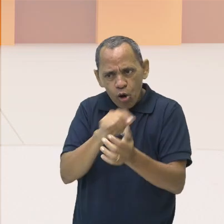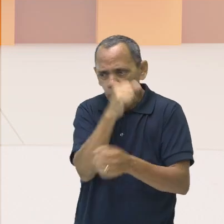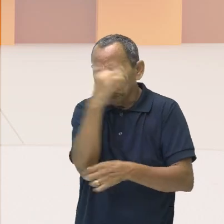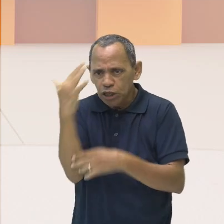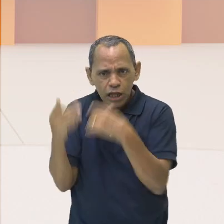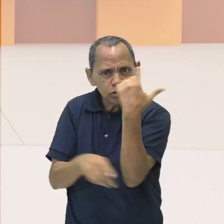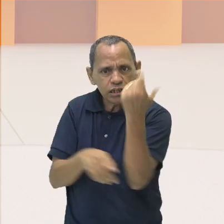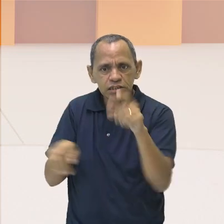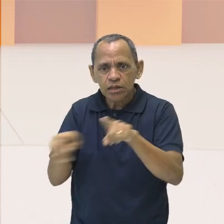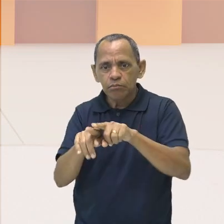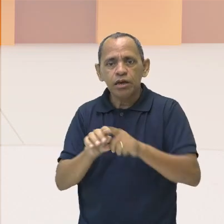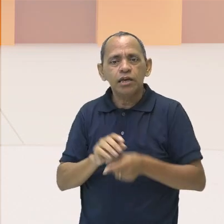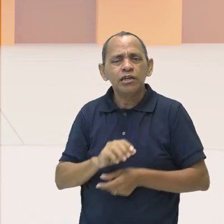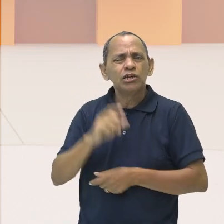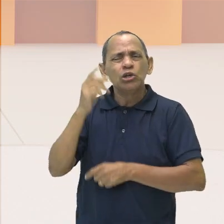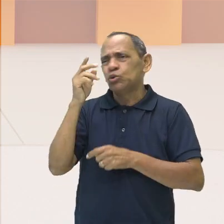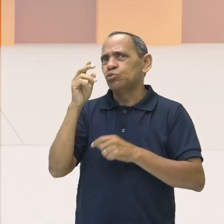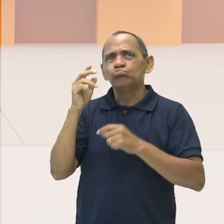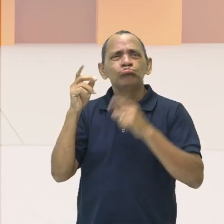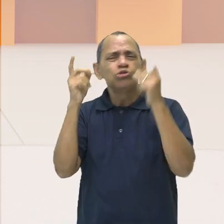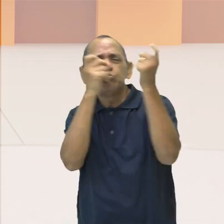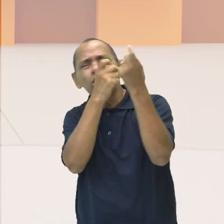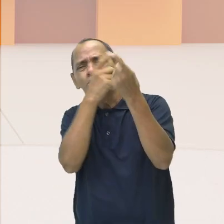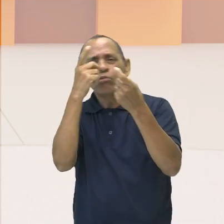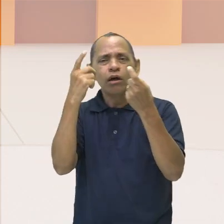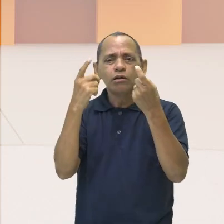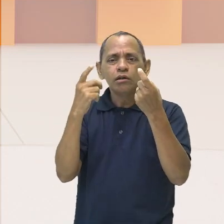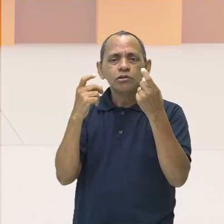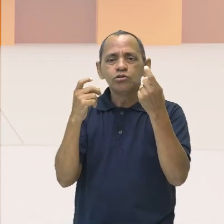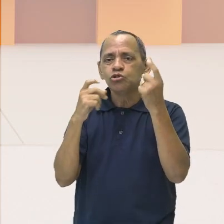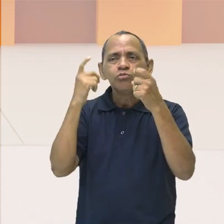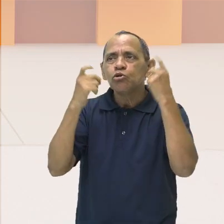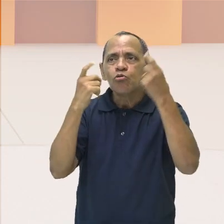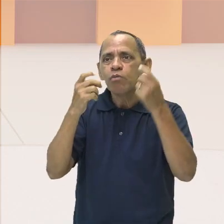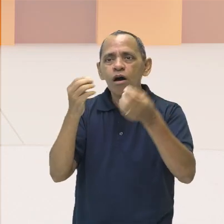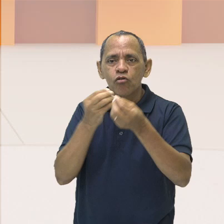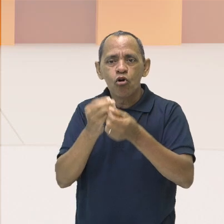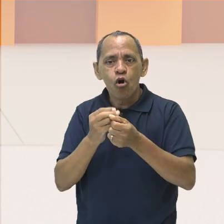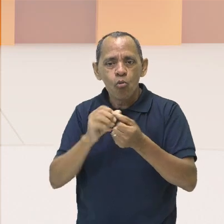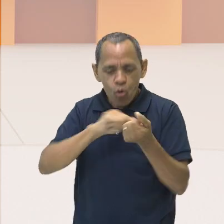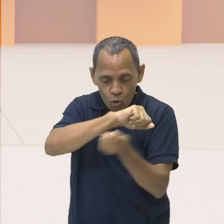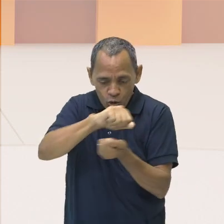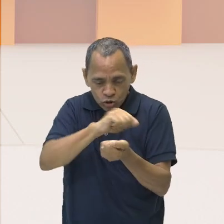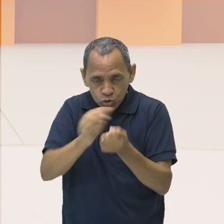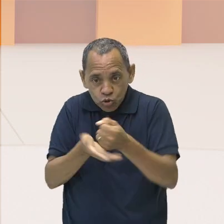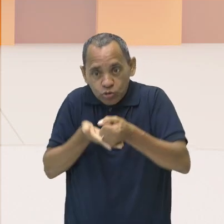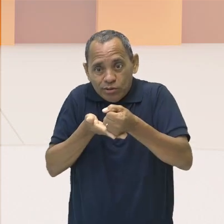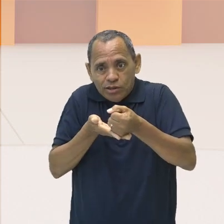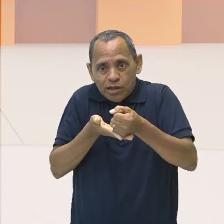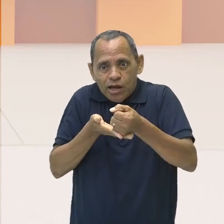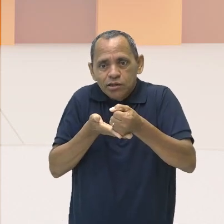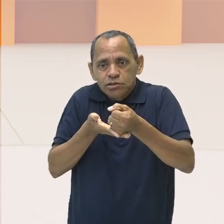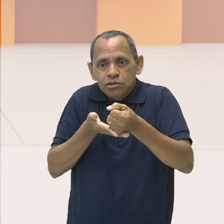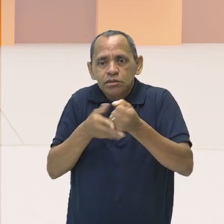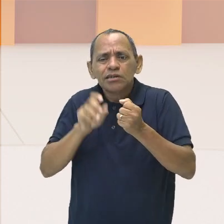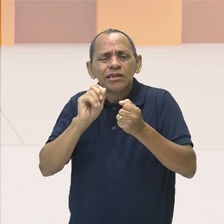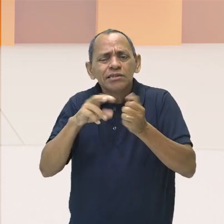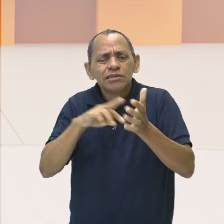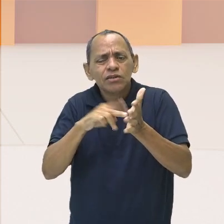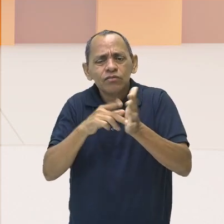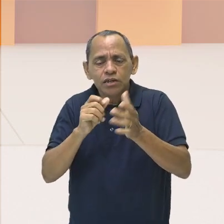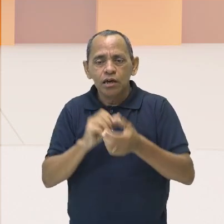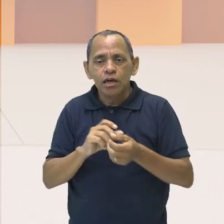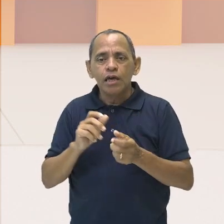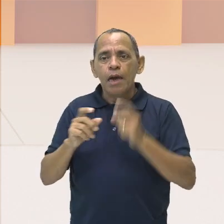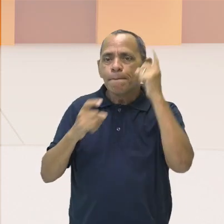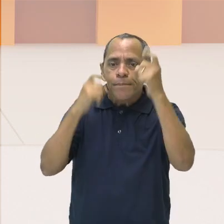a sustentabilidade. Professor, o que é sustentabilidade? É a preocupação com o meio ambiente, é a